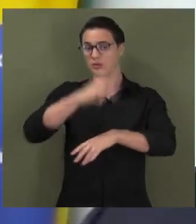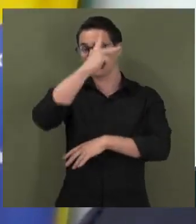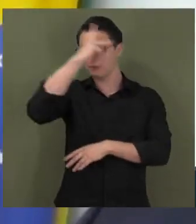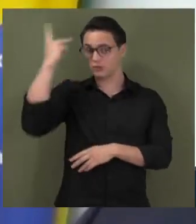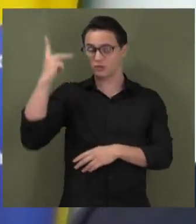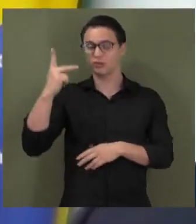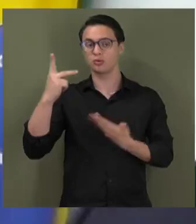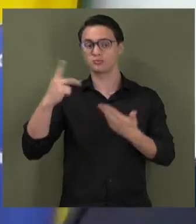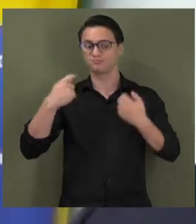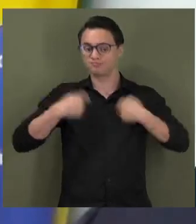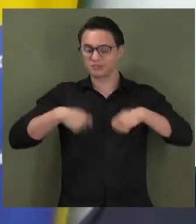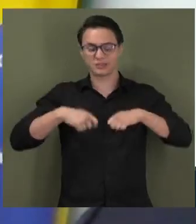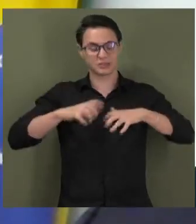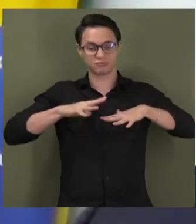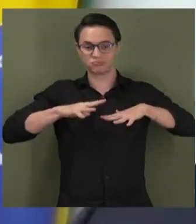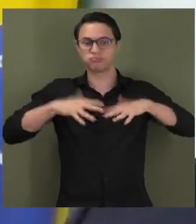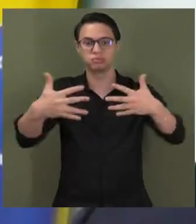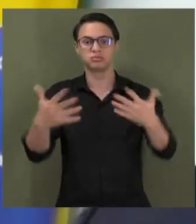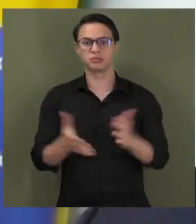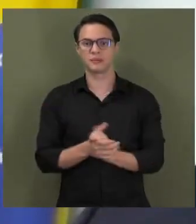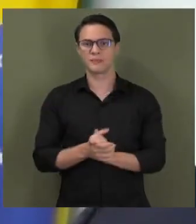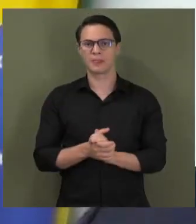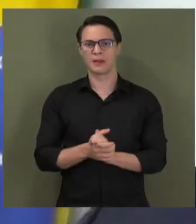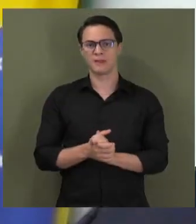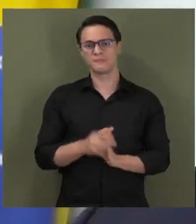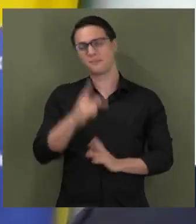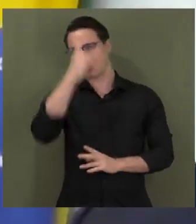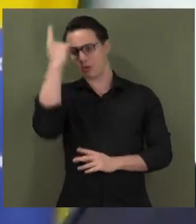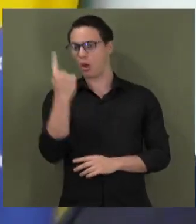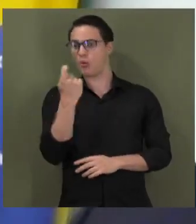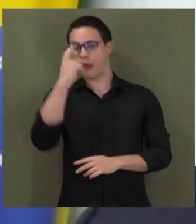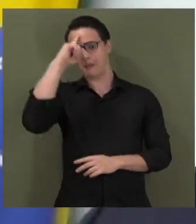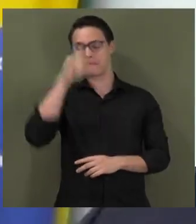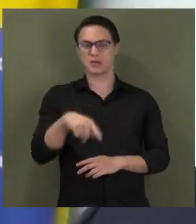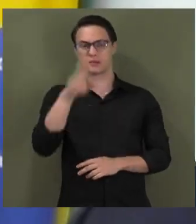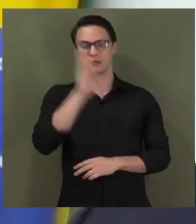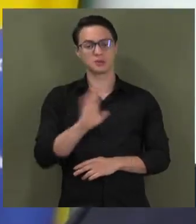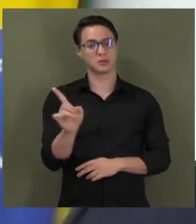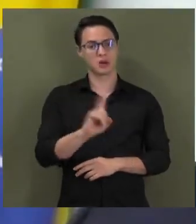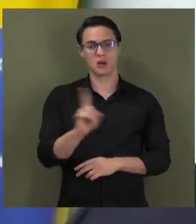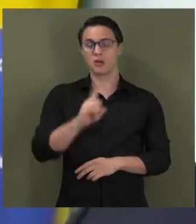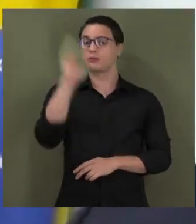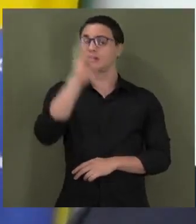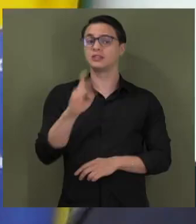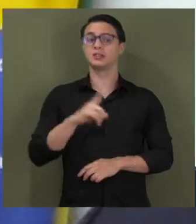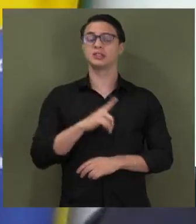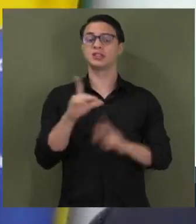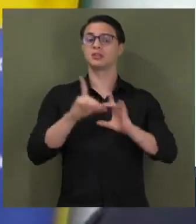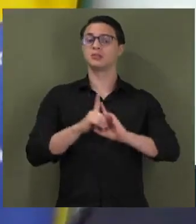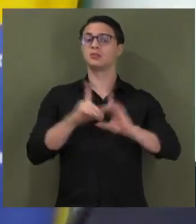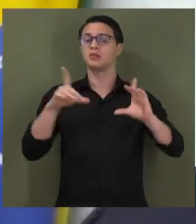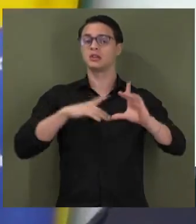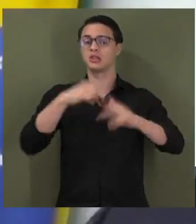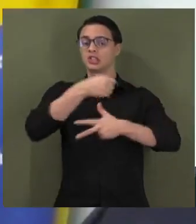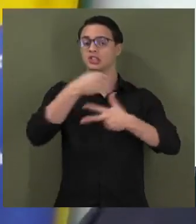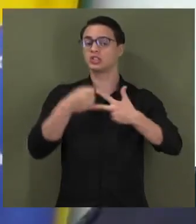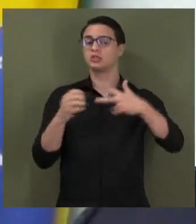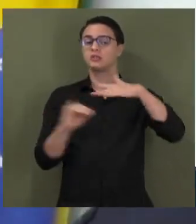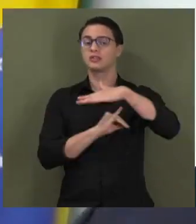reagirem. Está na hora. Ninguém manda no Brasil. O Brasil tem instituições. Cadê as pessoas de bem das